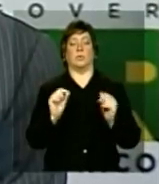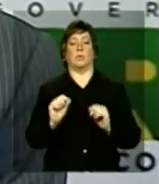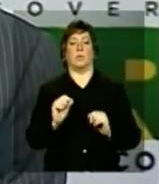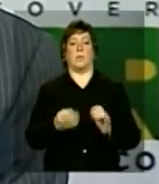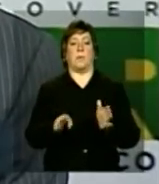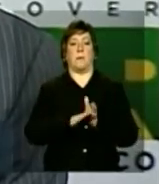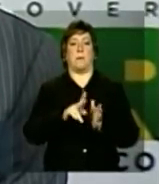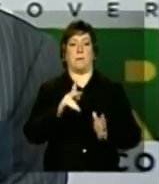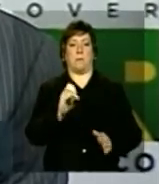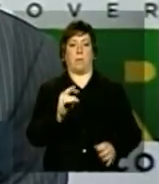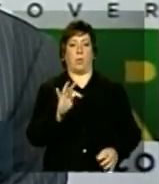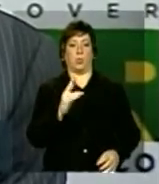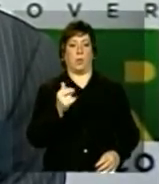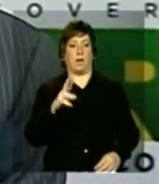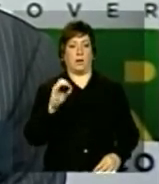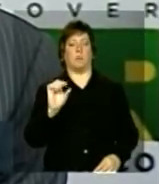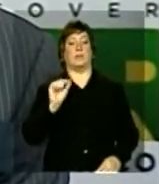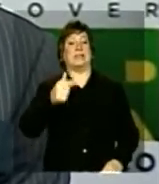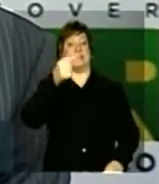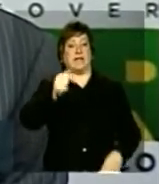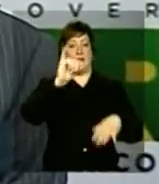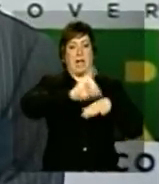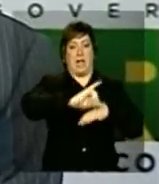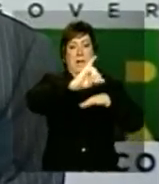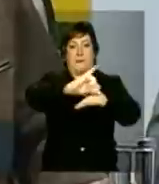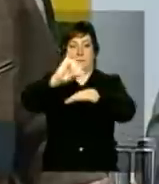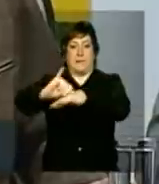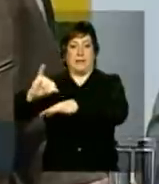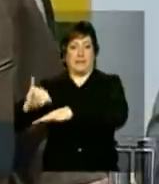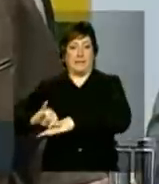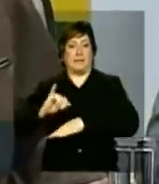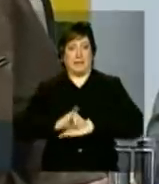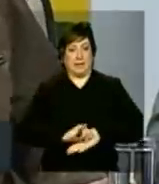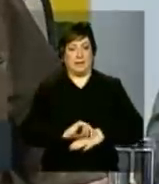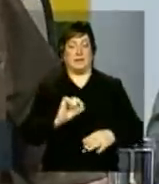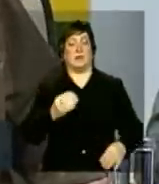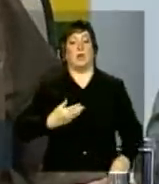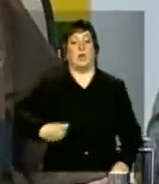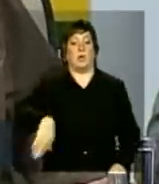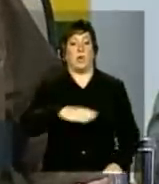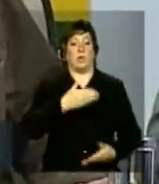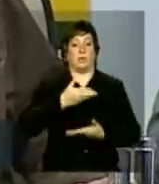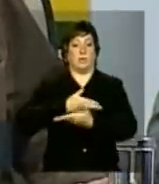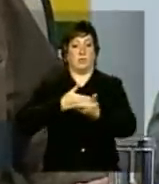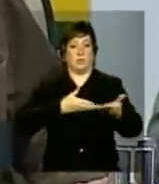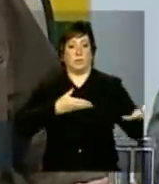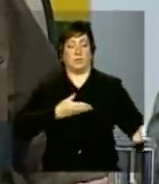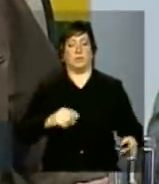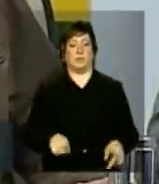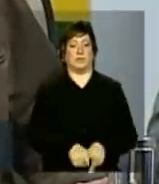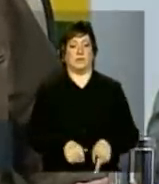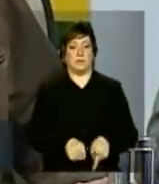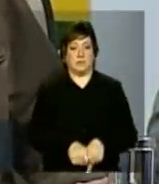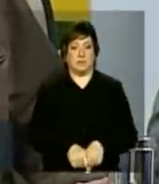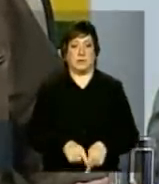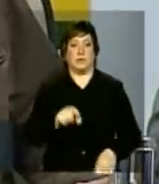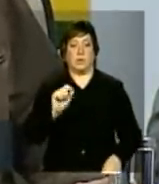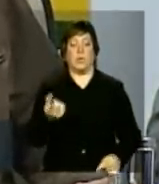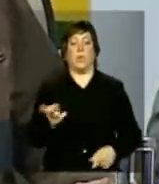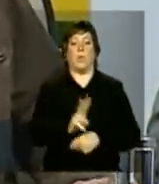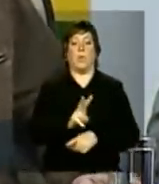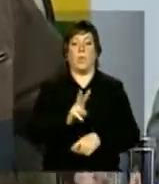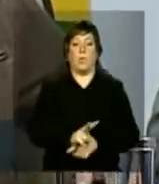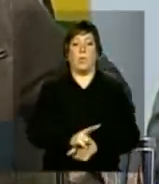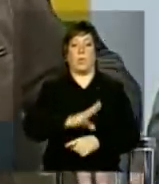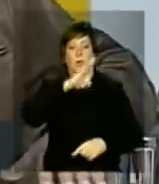importantes em sete capitais não é na idas nosso companheiro Wagner bitencur que cuida dos aeroportos